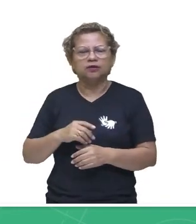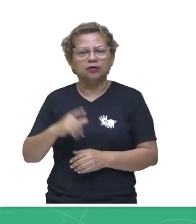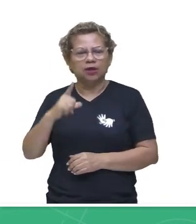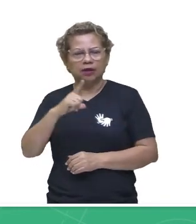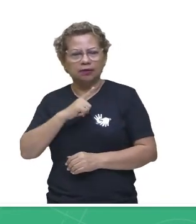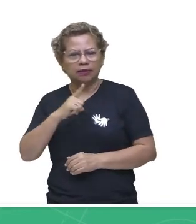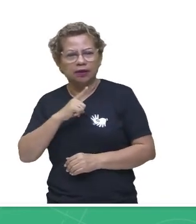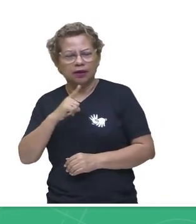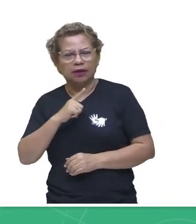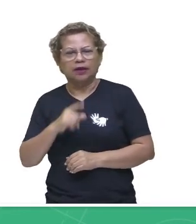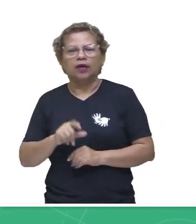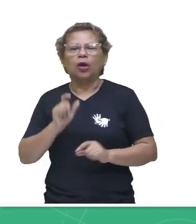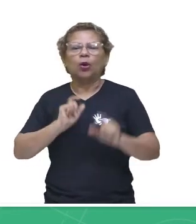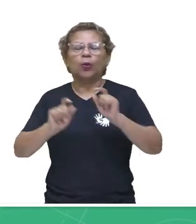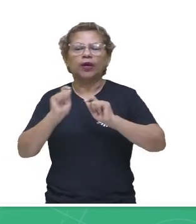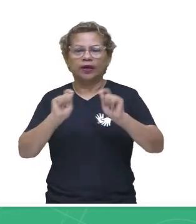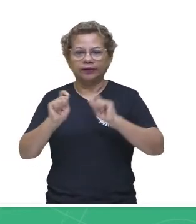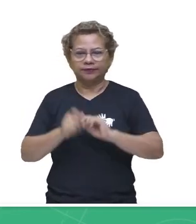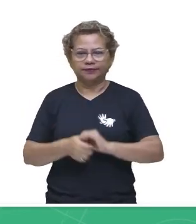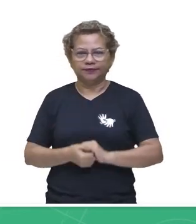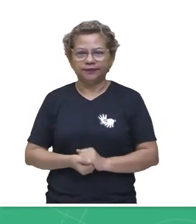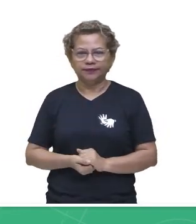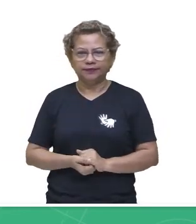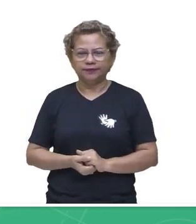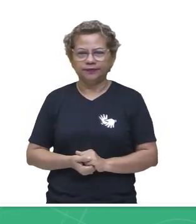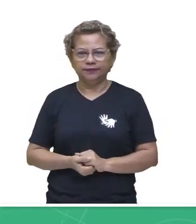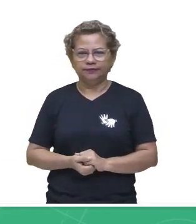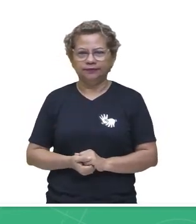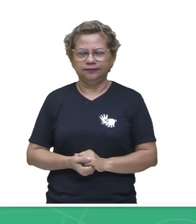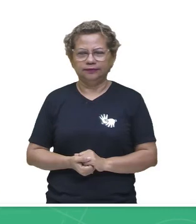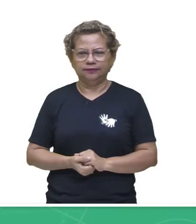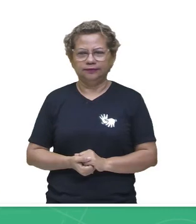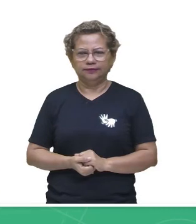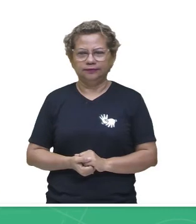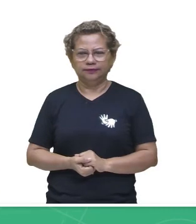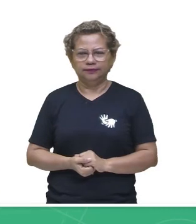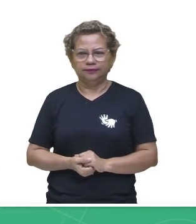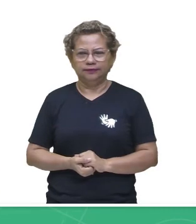demonstraram. Vamos ver o que então demonstrou aí esses dados. Vamos lá?